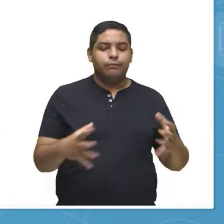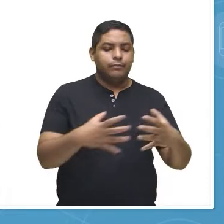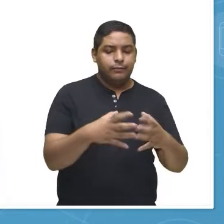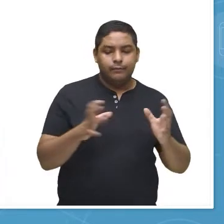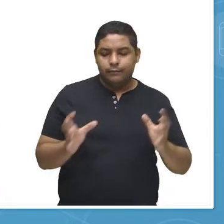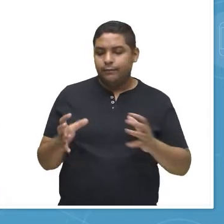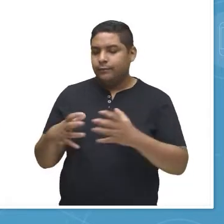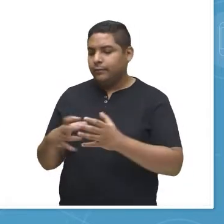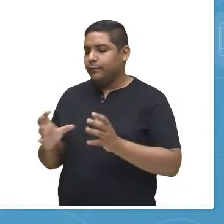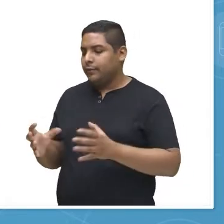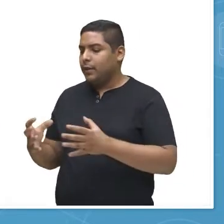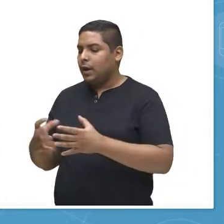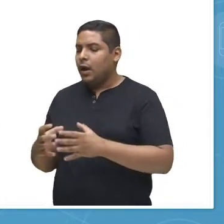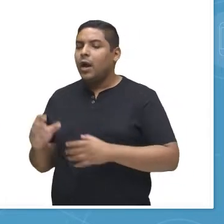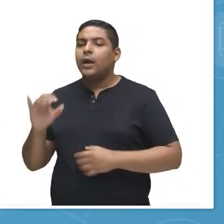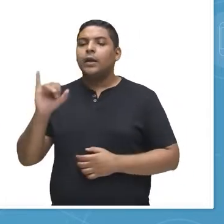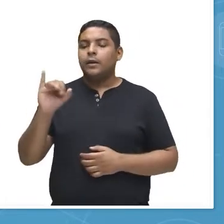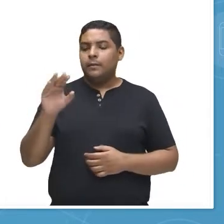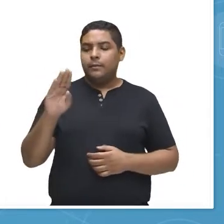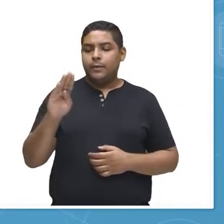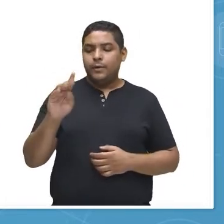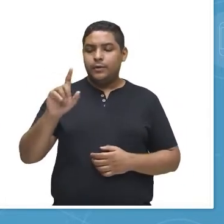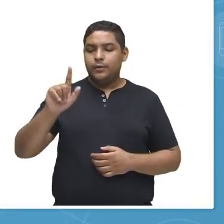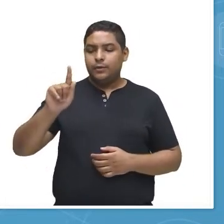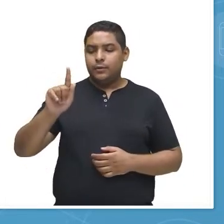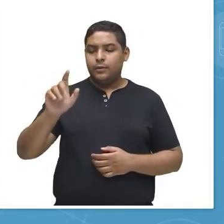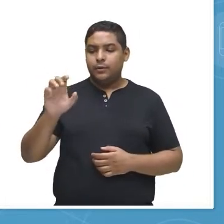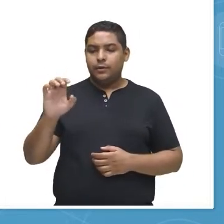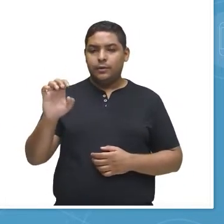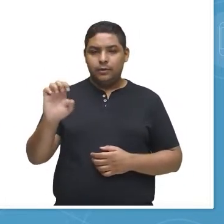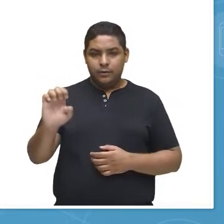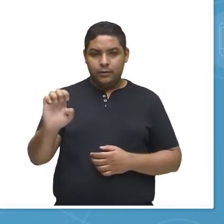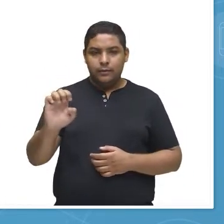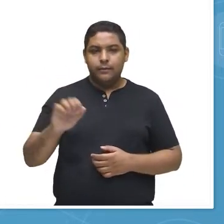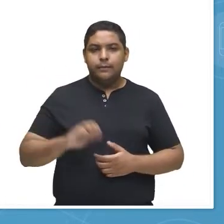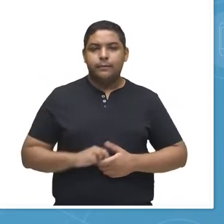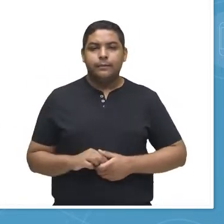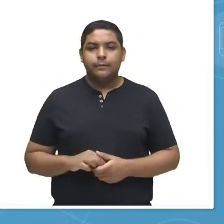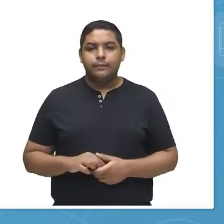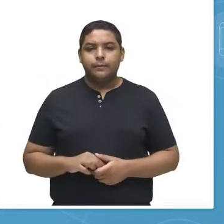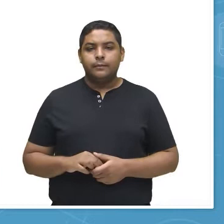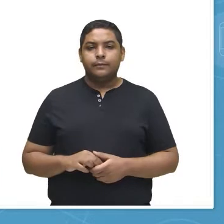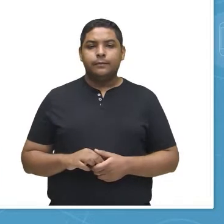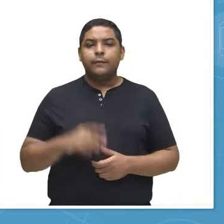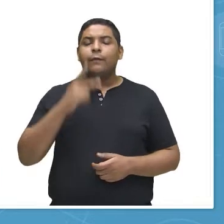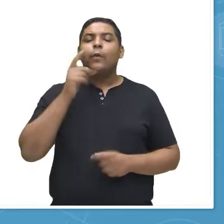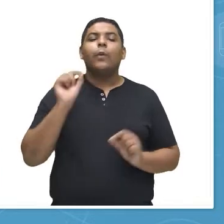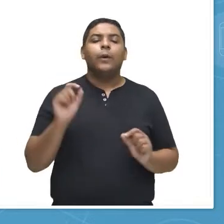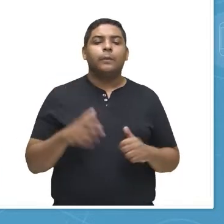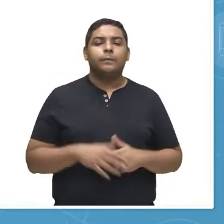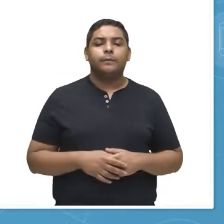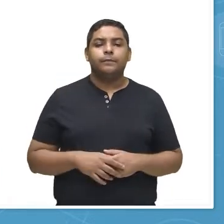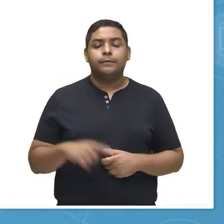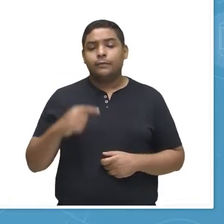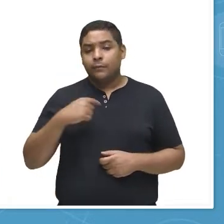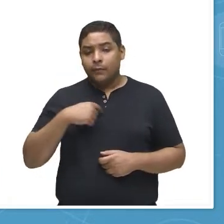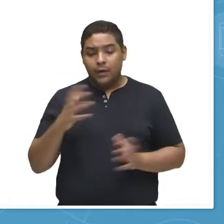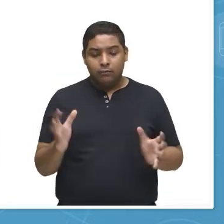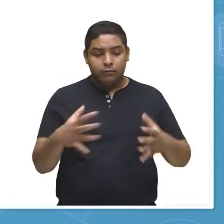o IBGE, Instituto Brasileiro de Geografia e Estatística. Ele diz o seguinte: a